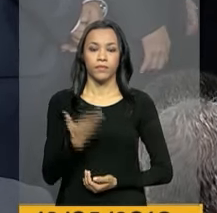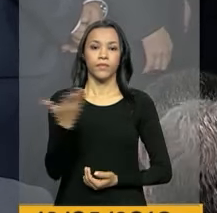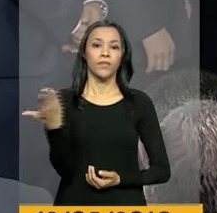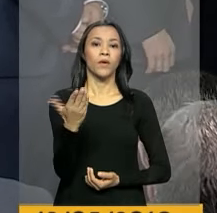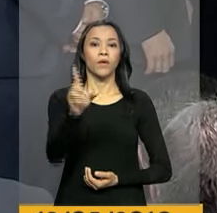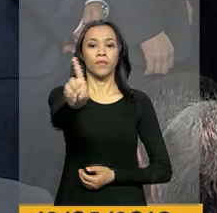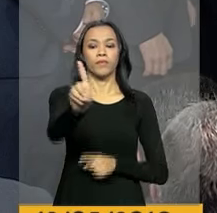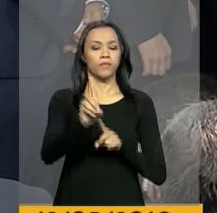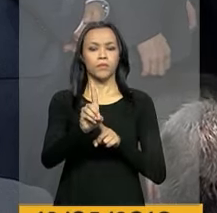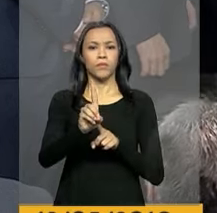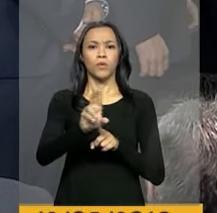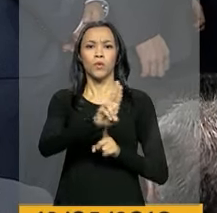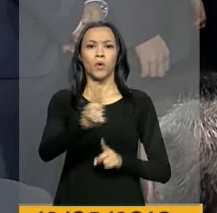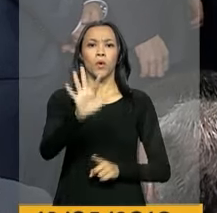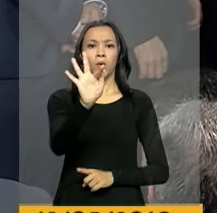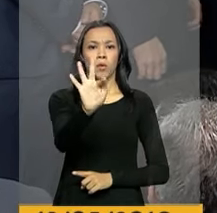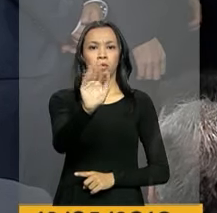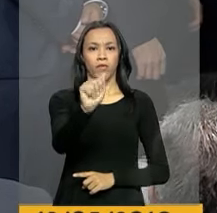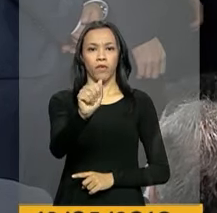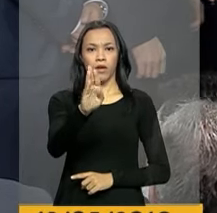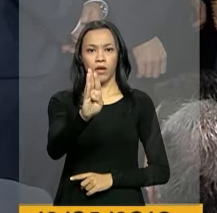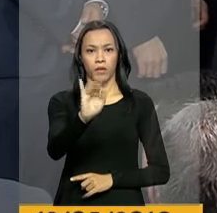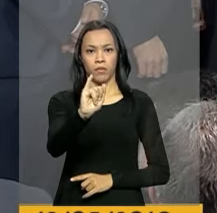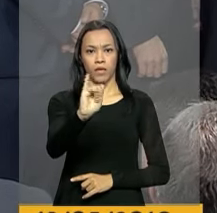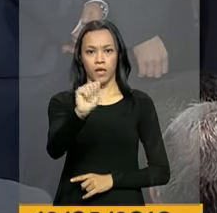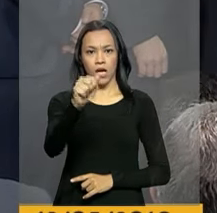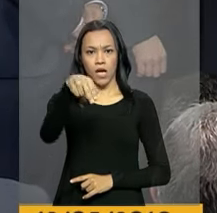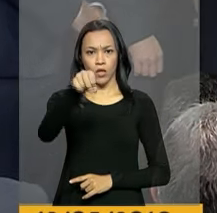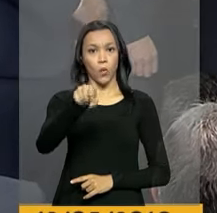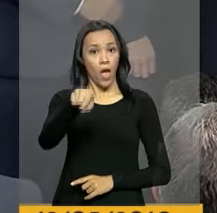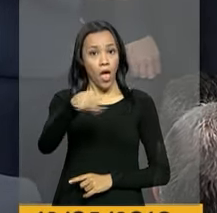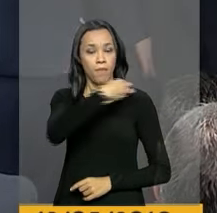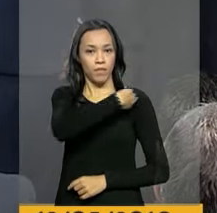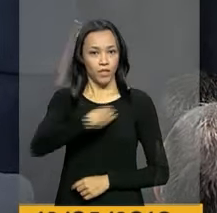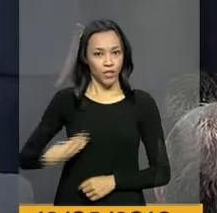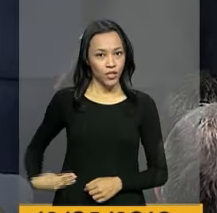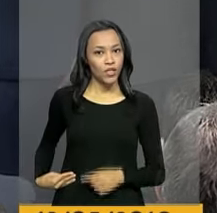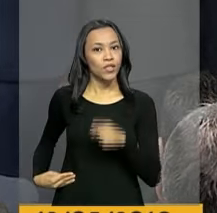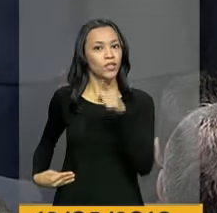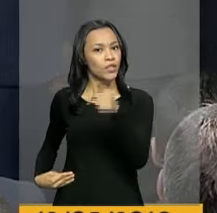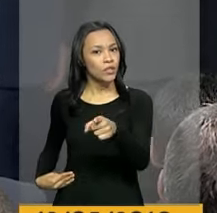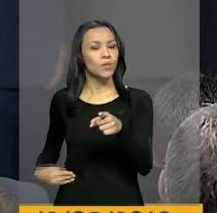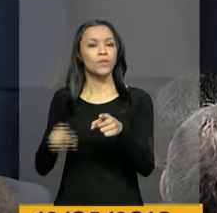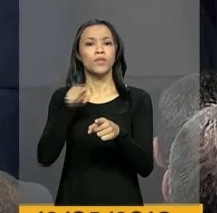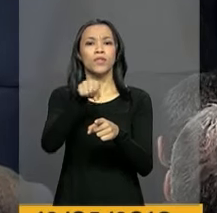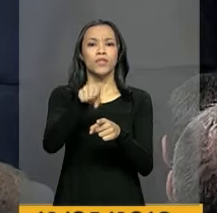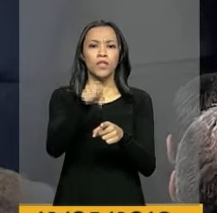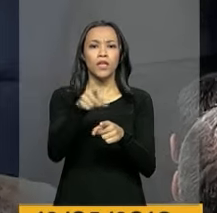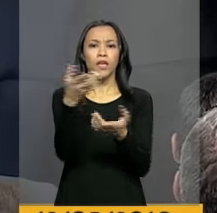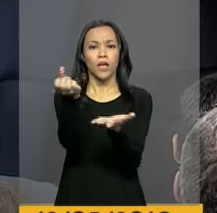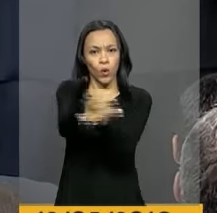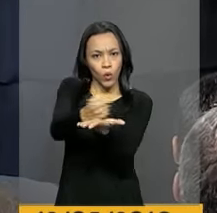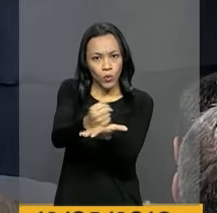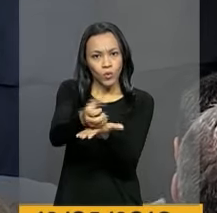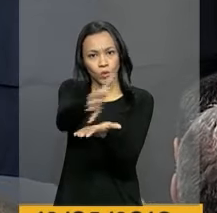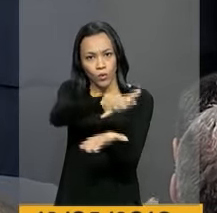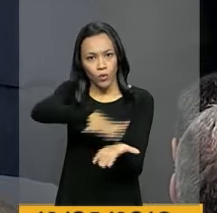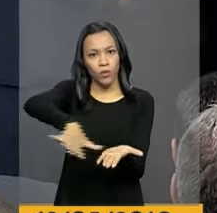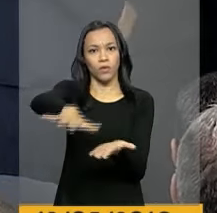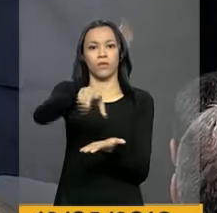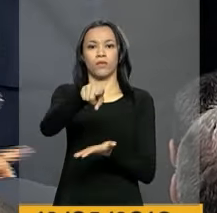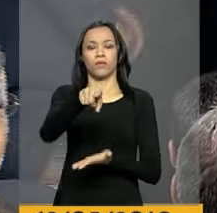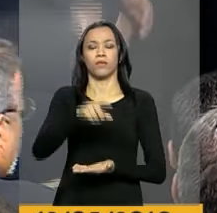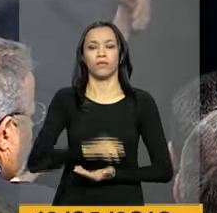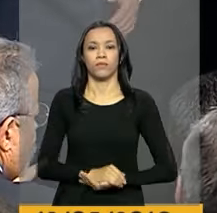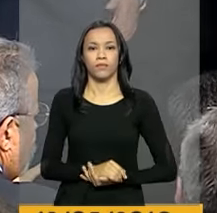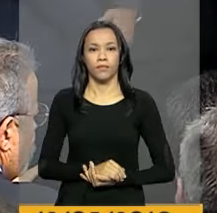Fabiano Augusto Martins Silveira, Ministro de Estado da Transparência, Fiscalização e Controle.